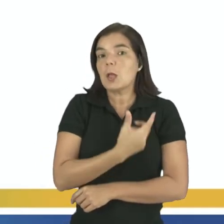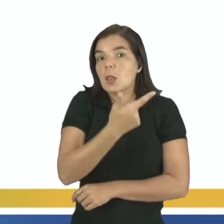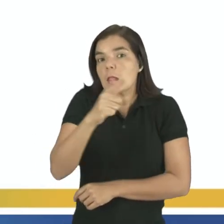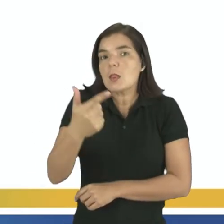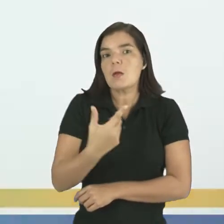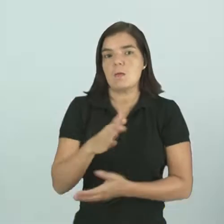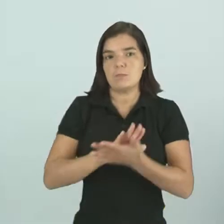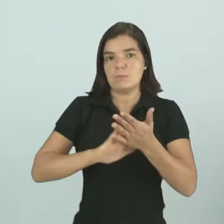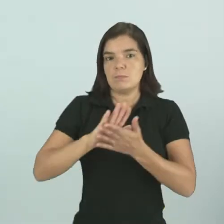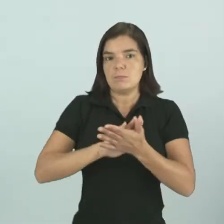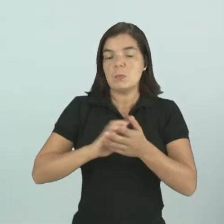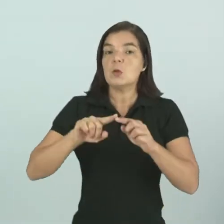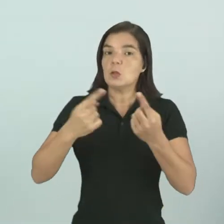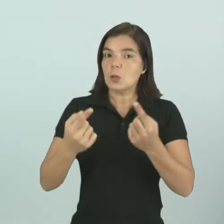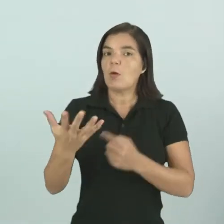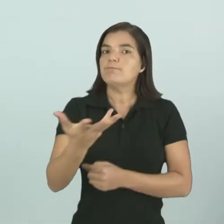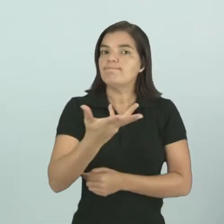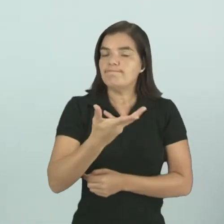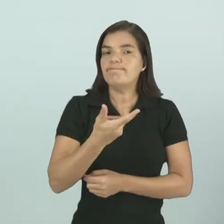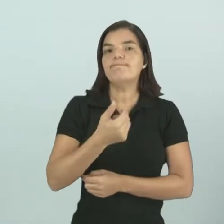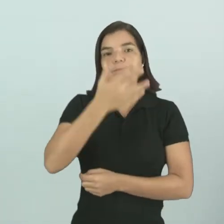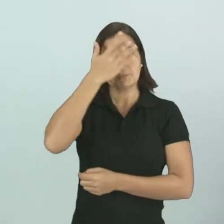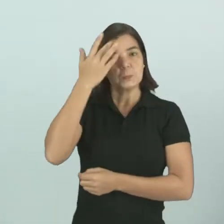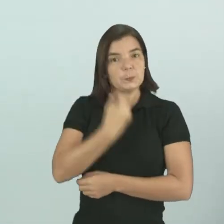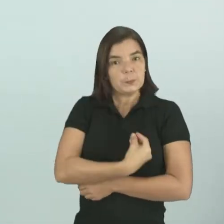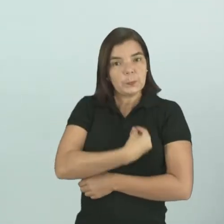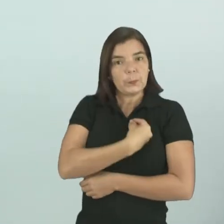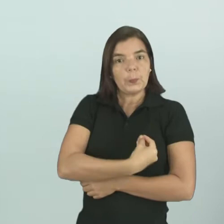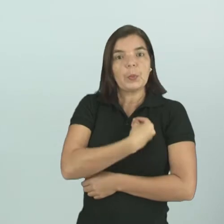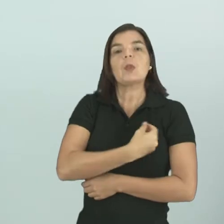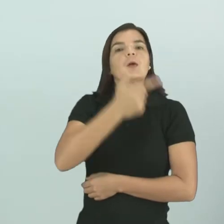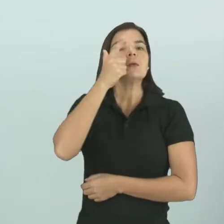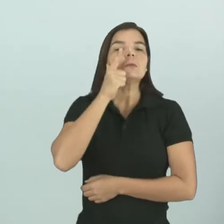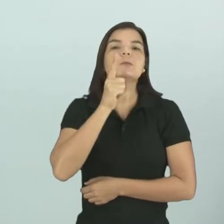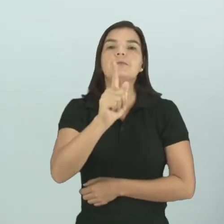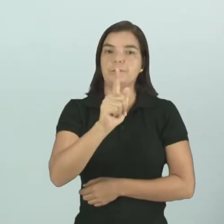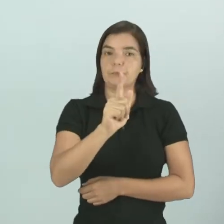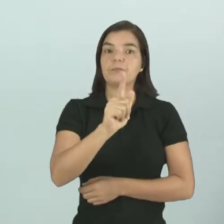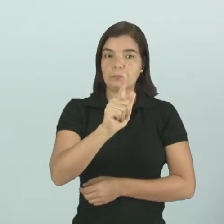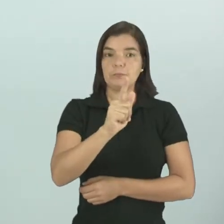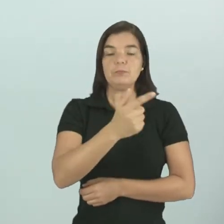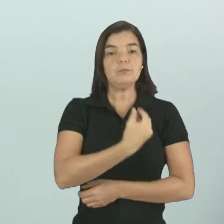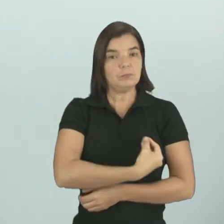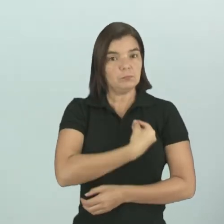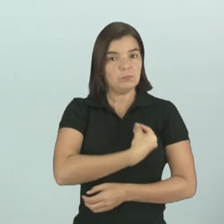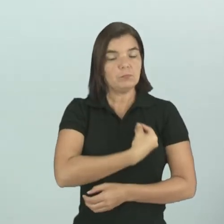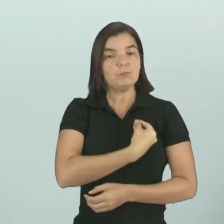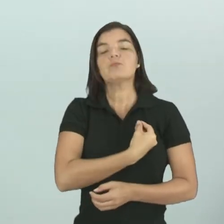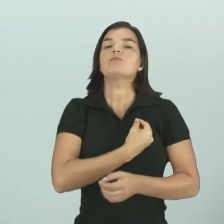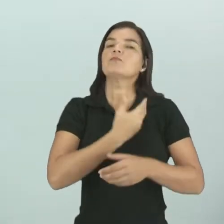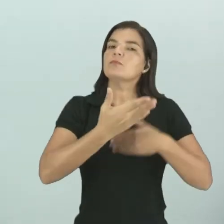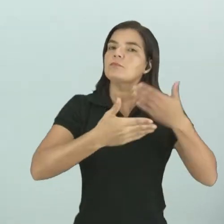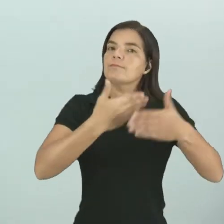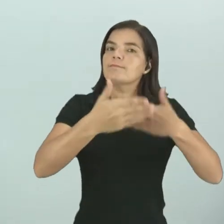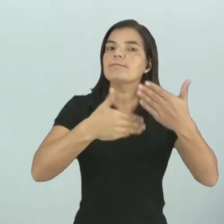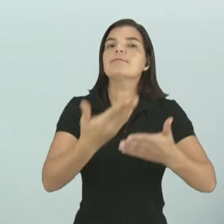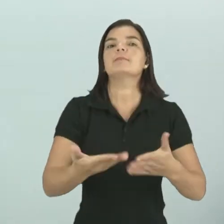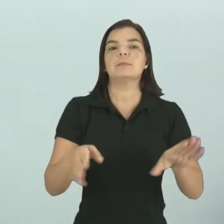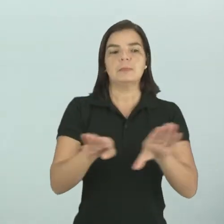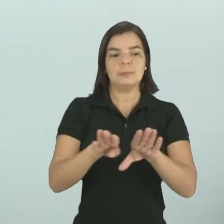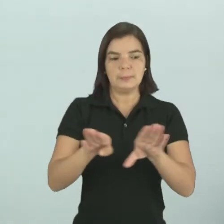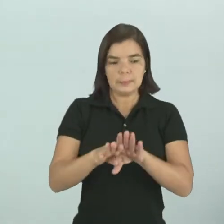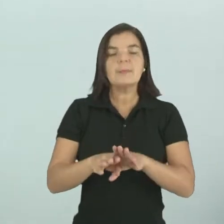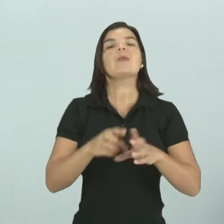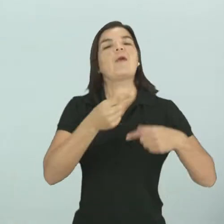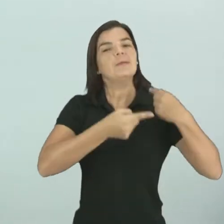têm vida. Então, a capacidade do ser vivo de conseguir se reproduzir, de conseguir se multiplicar,